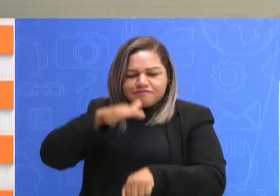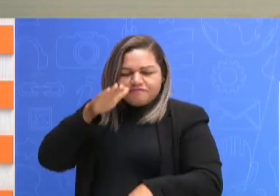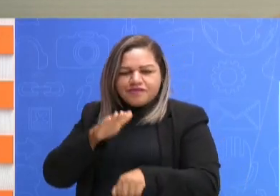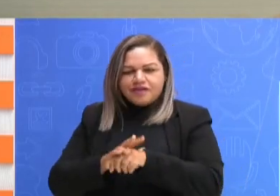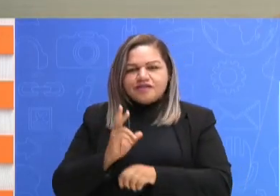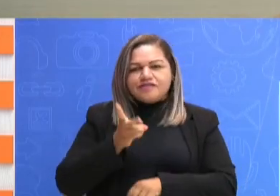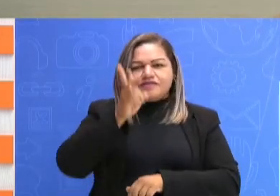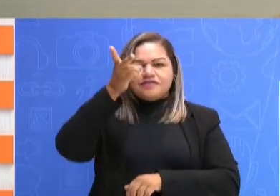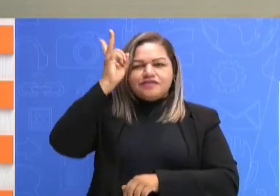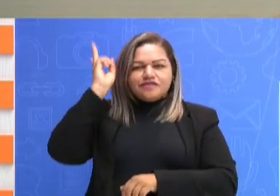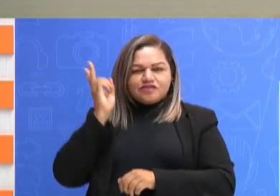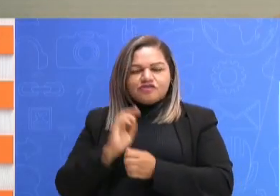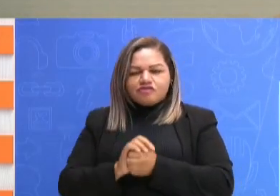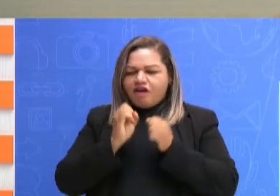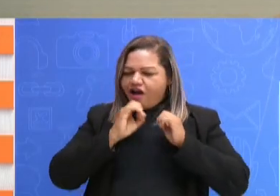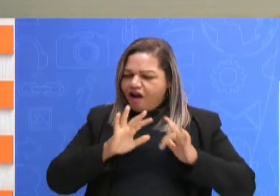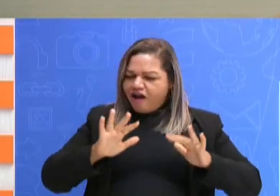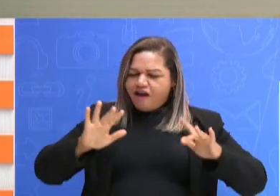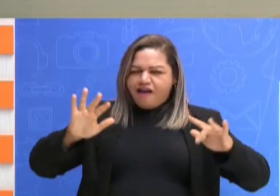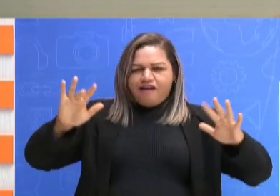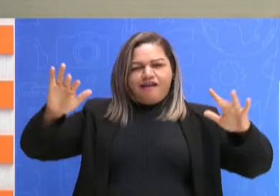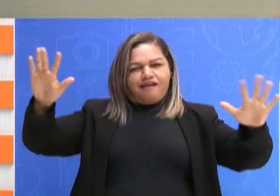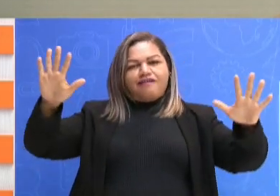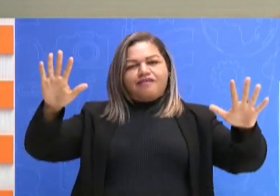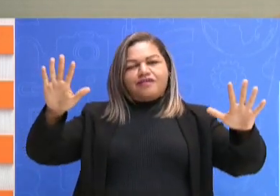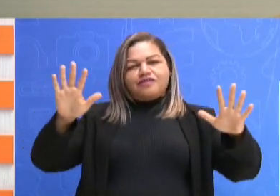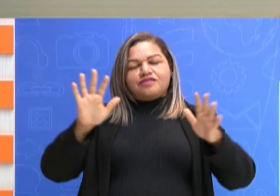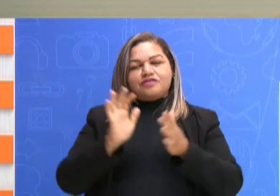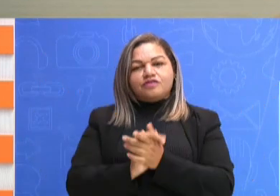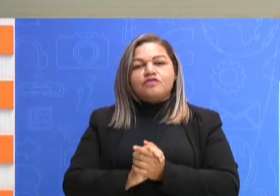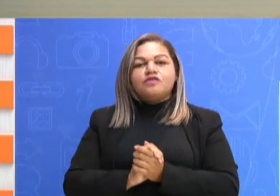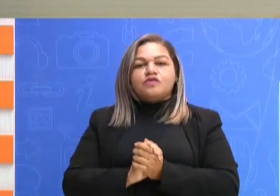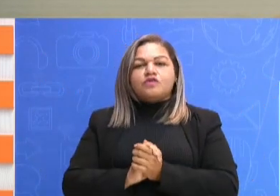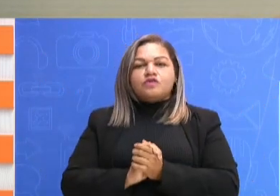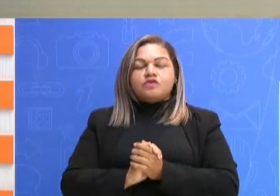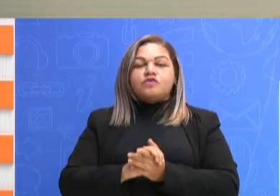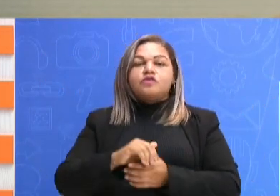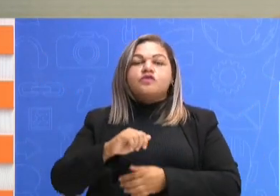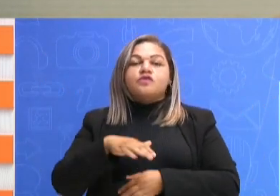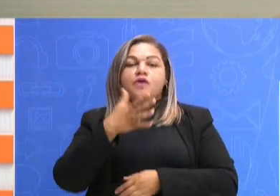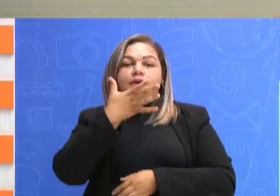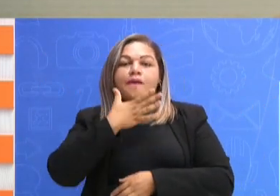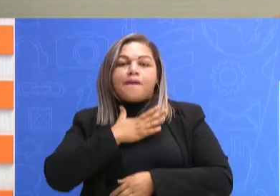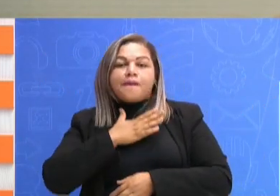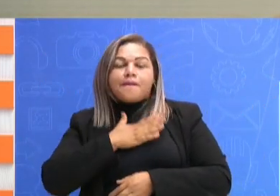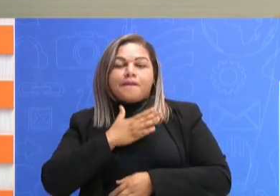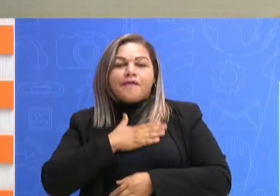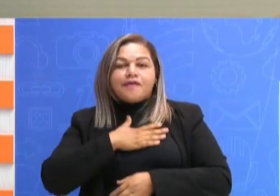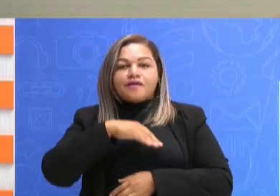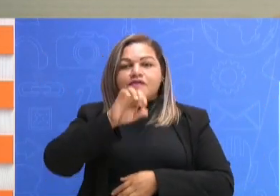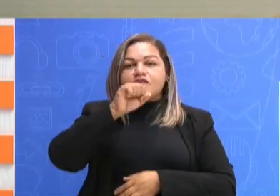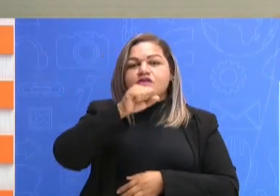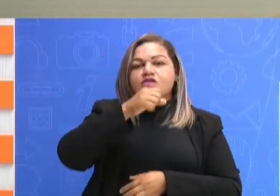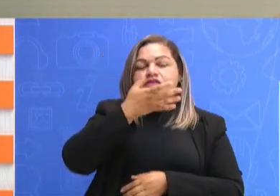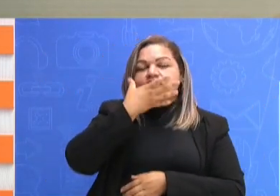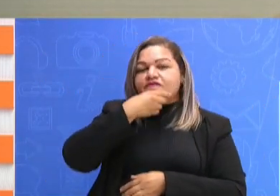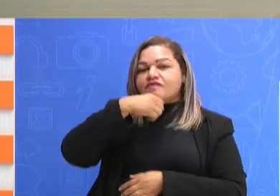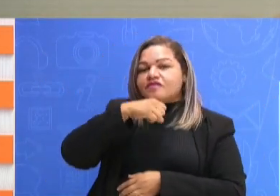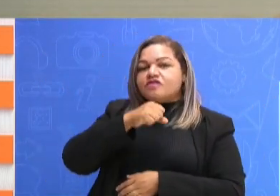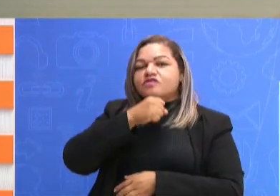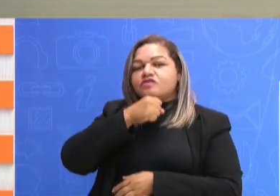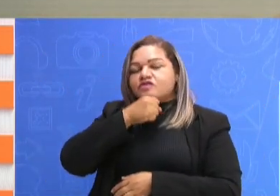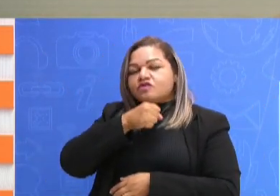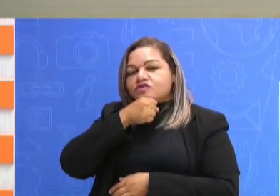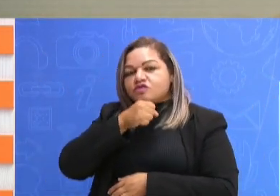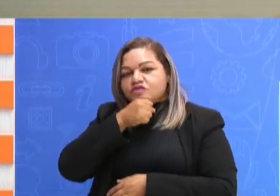de continuar semeando as sementes que o saudoso Zé Gentil, seu avô, deixou. Que o